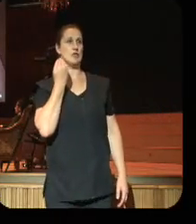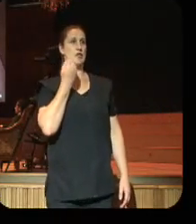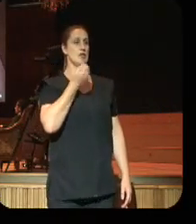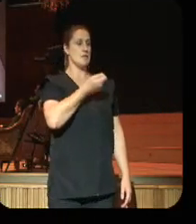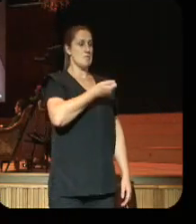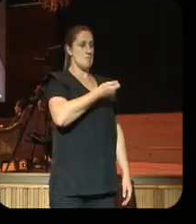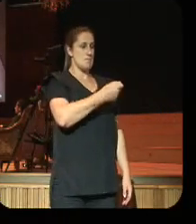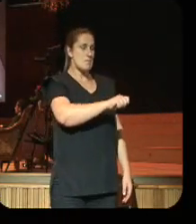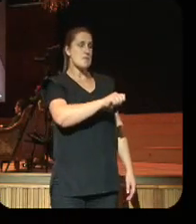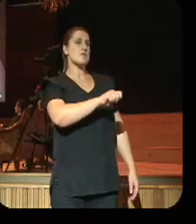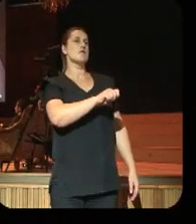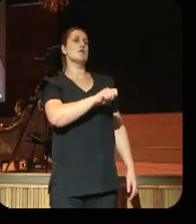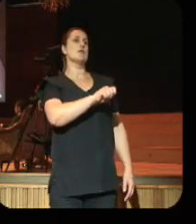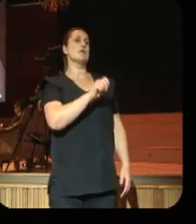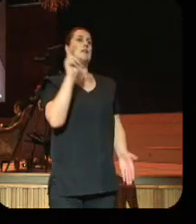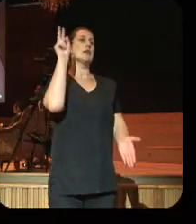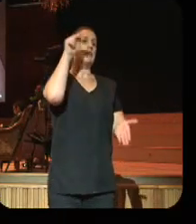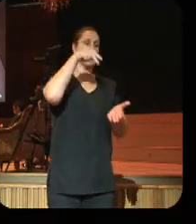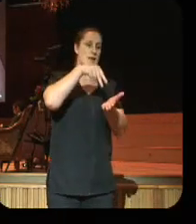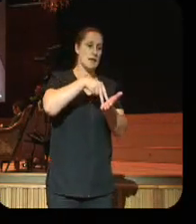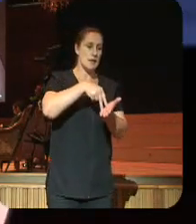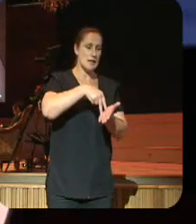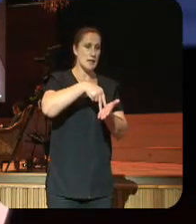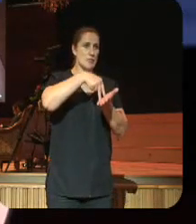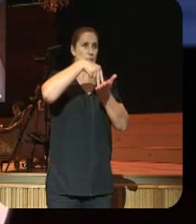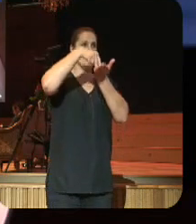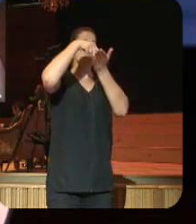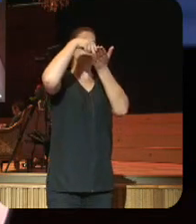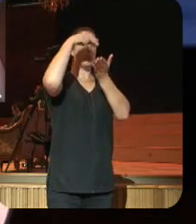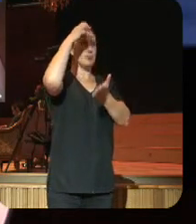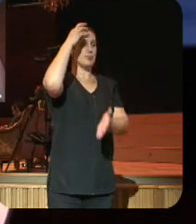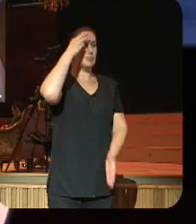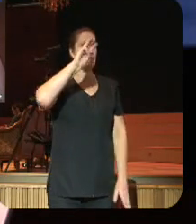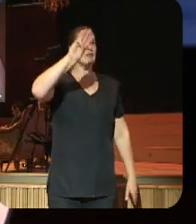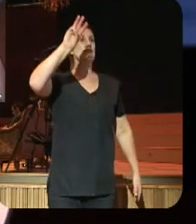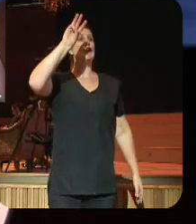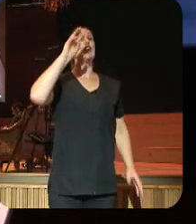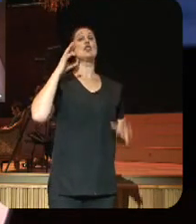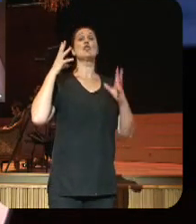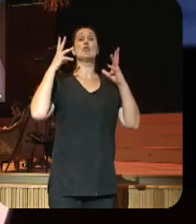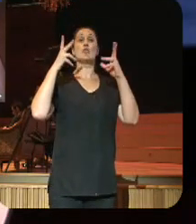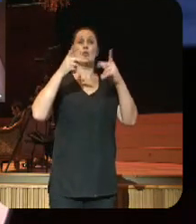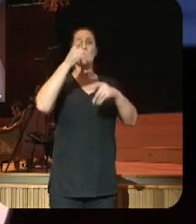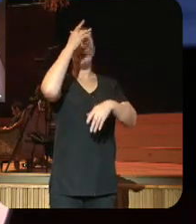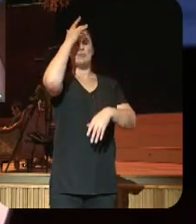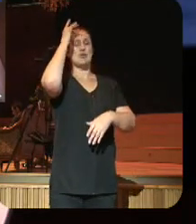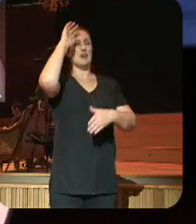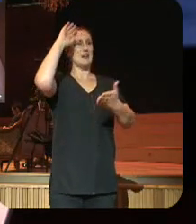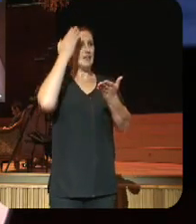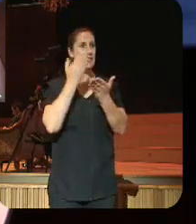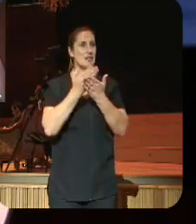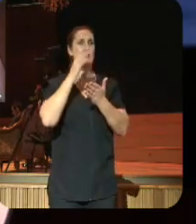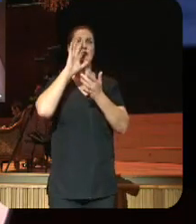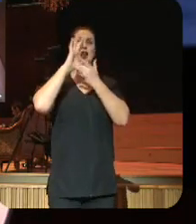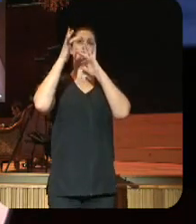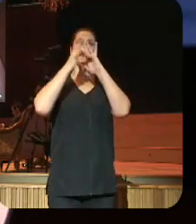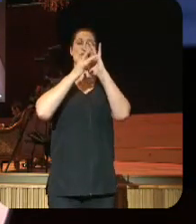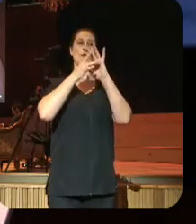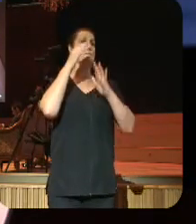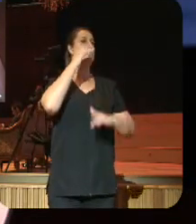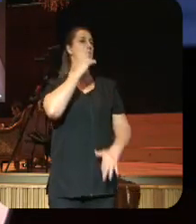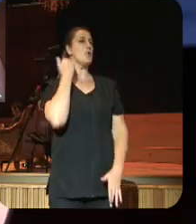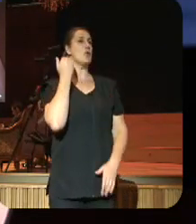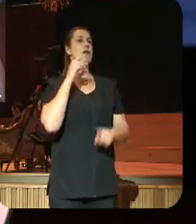inferno, e ressuscita ao terceiro dia, para que todo aquele que nele crê não